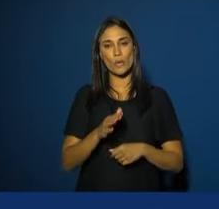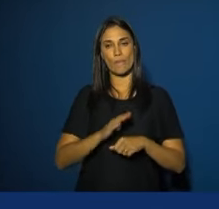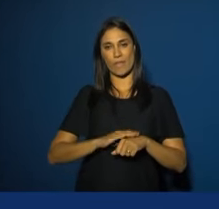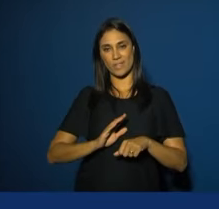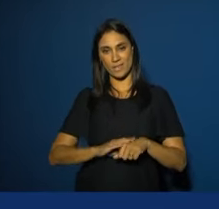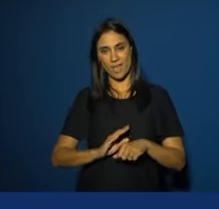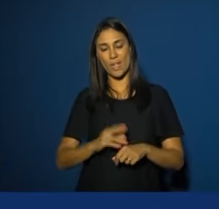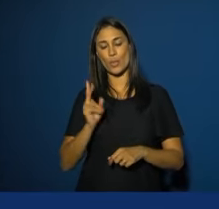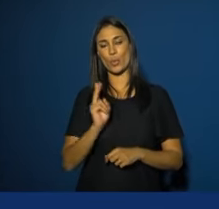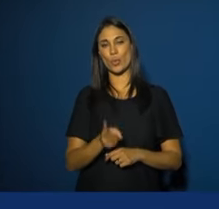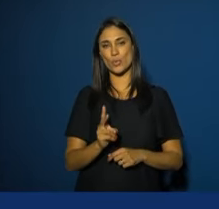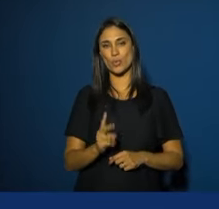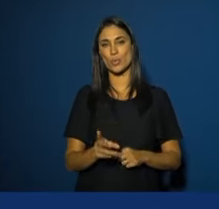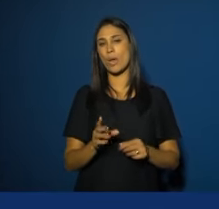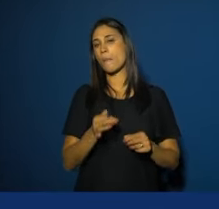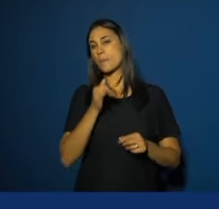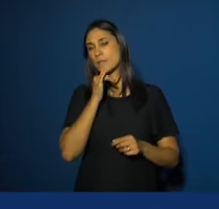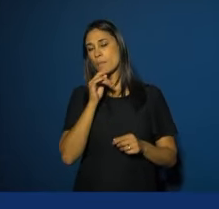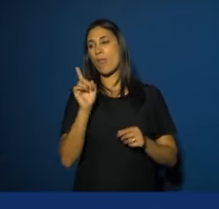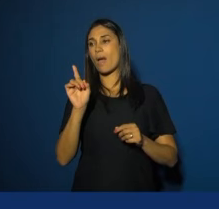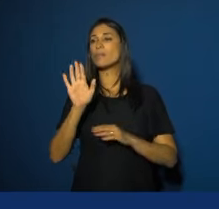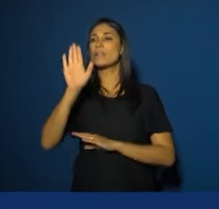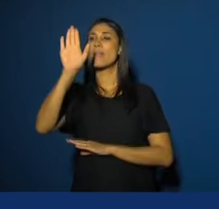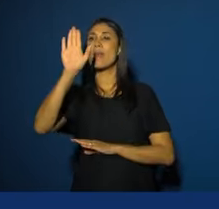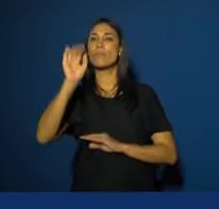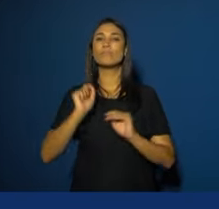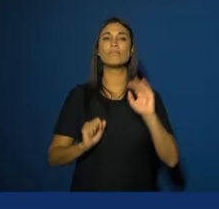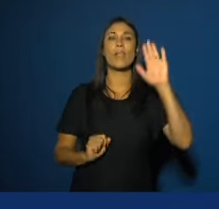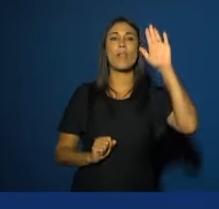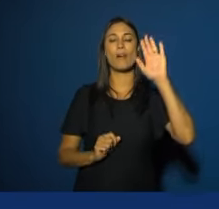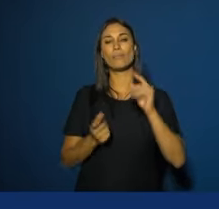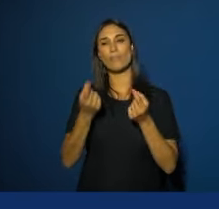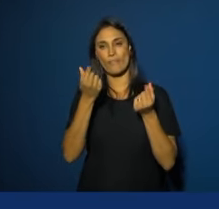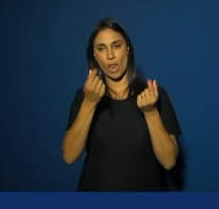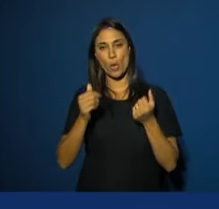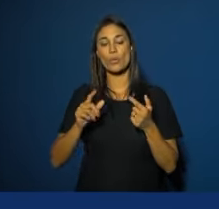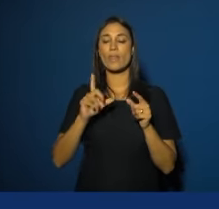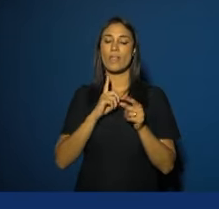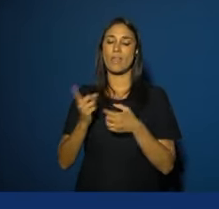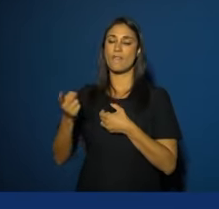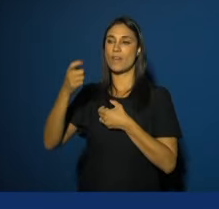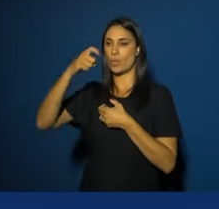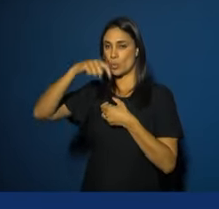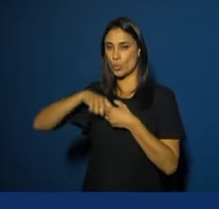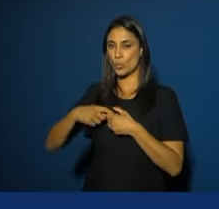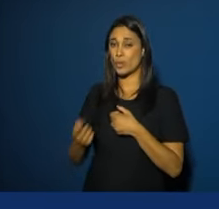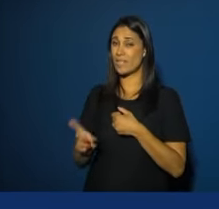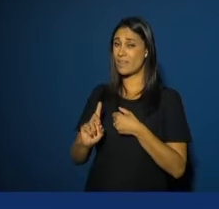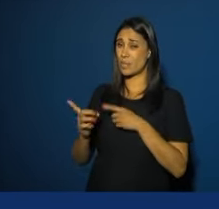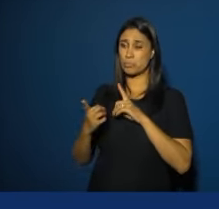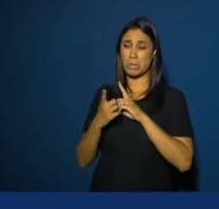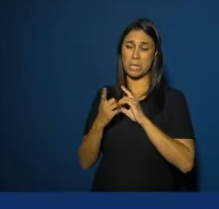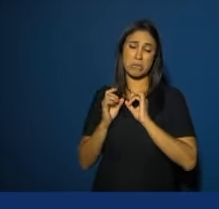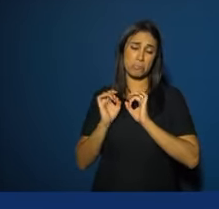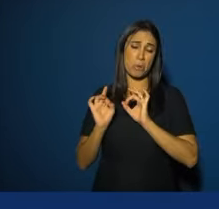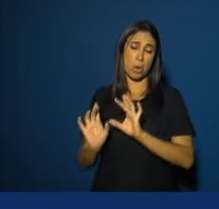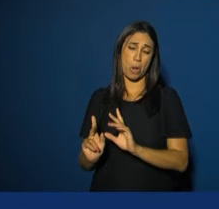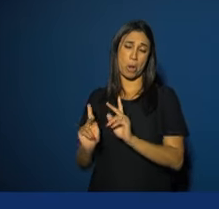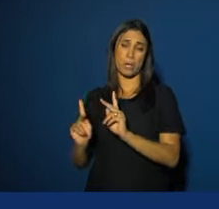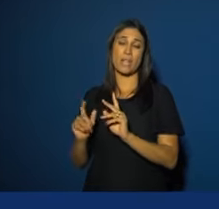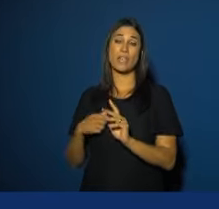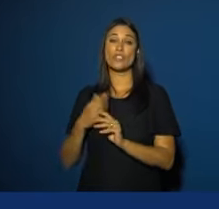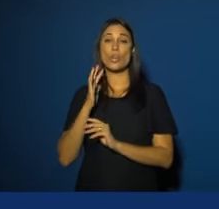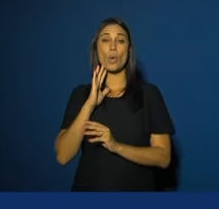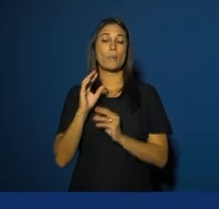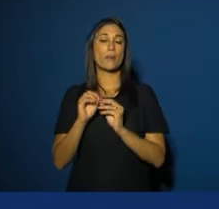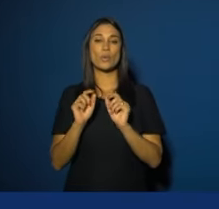certo? Continuamos justamente olhando os leilões. Naturalmente, tem taxas de retornos que não nos atendem e entendemos por